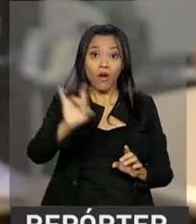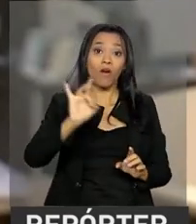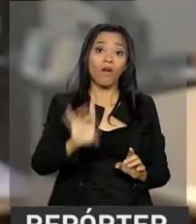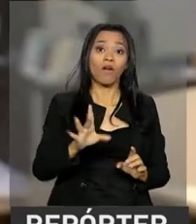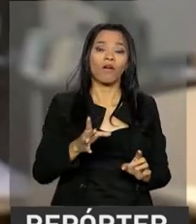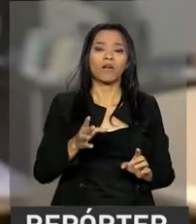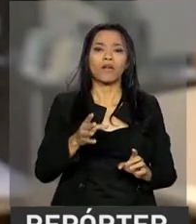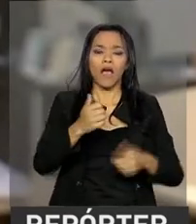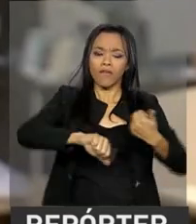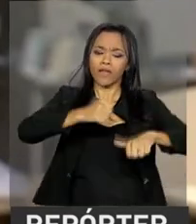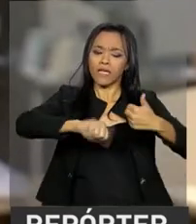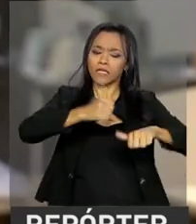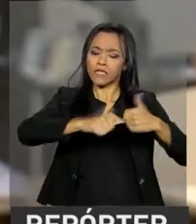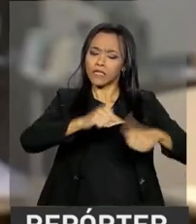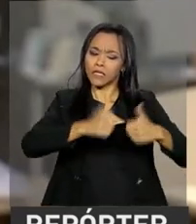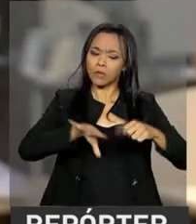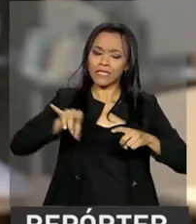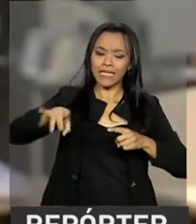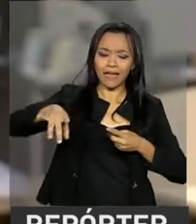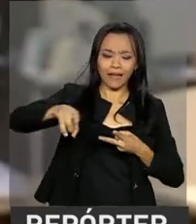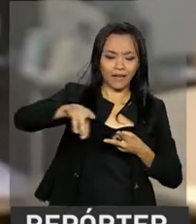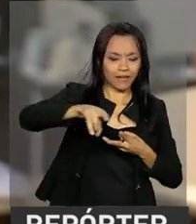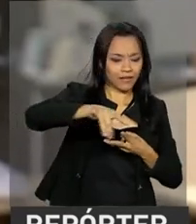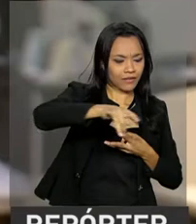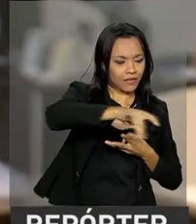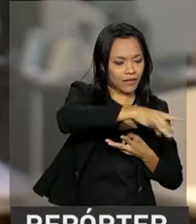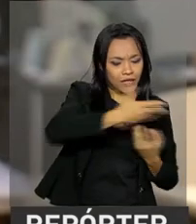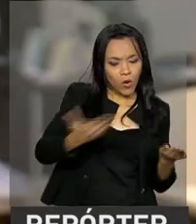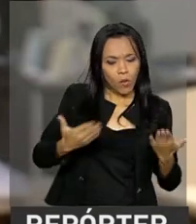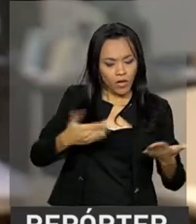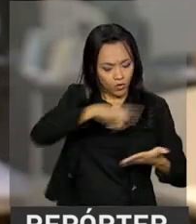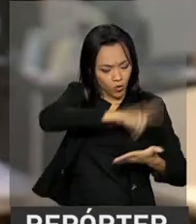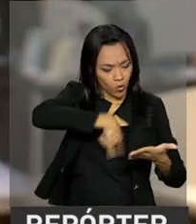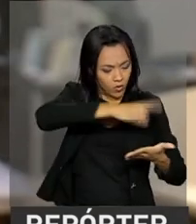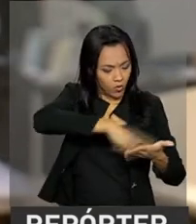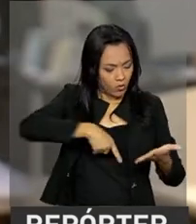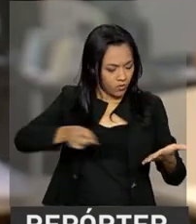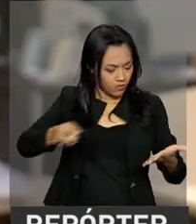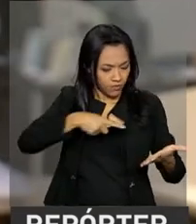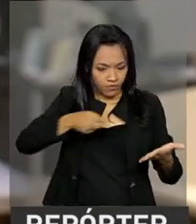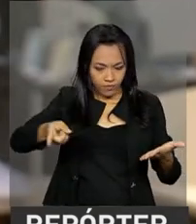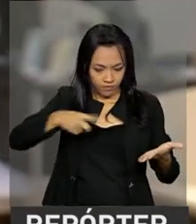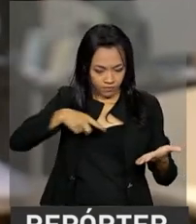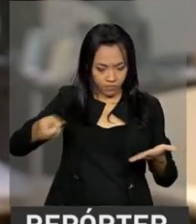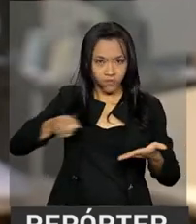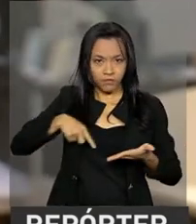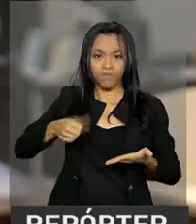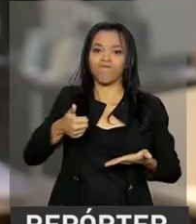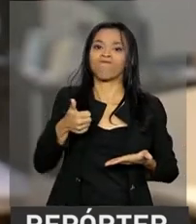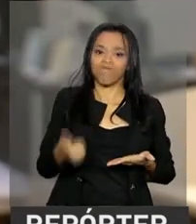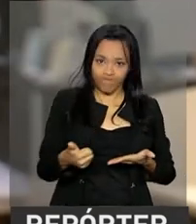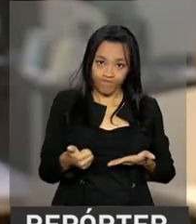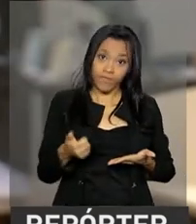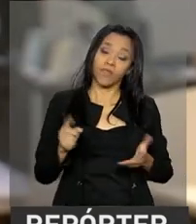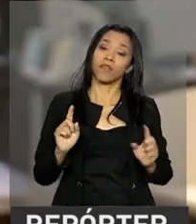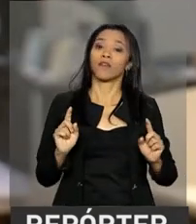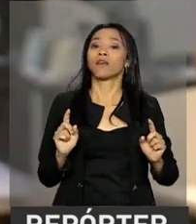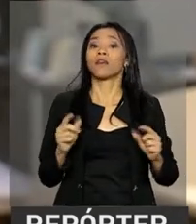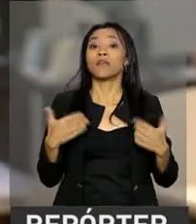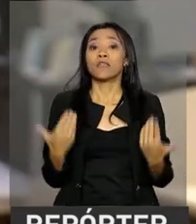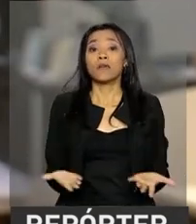com avaliação oficial de cada lote comparando com os documentos de rastreabilidade desde a matéria até o produto final